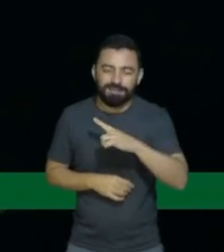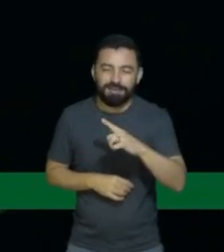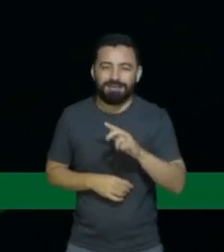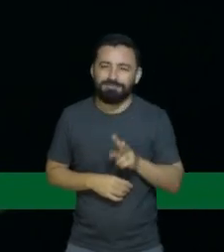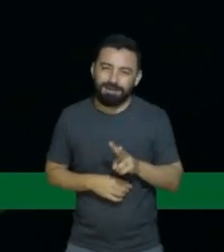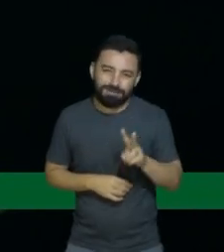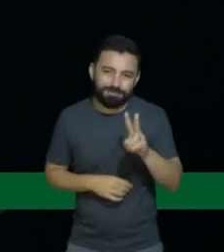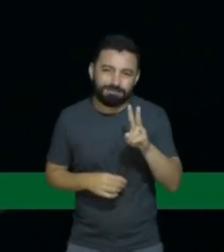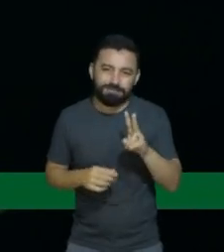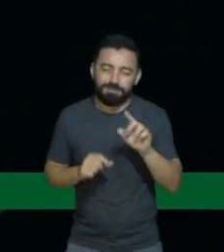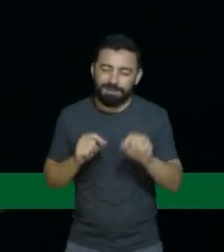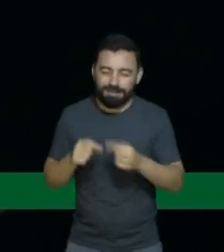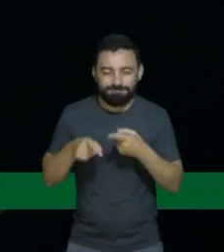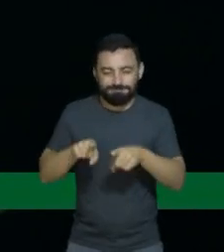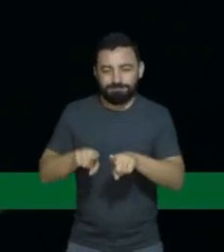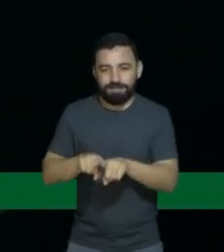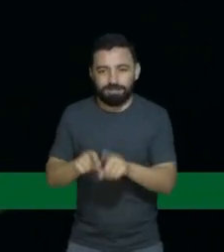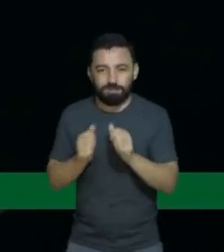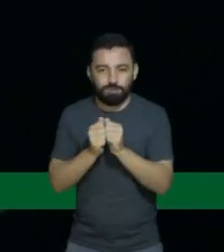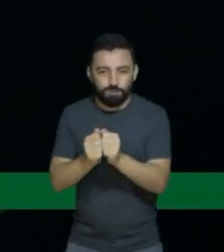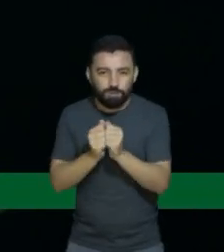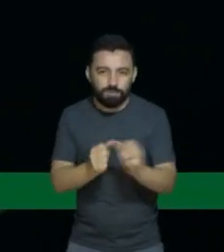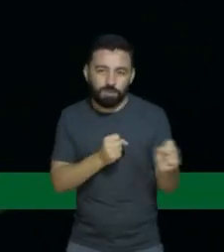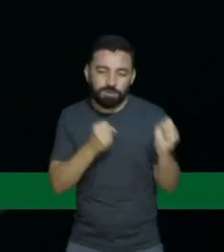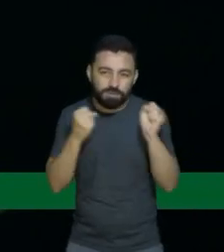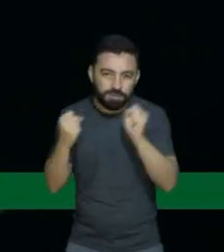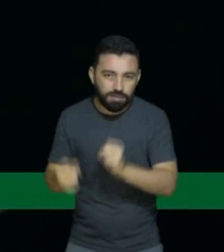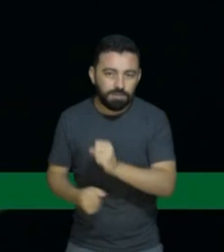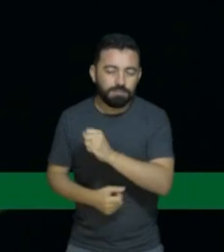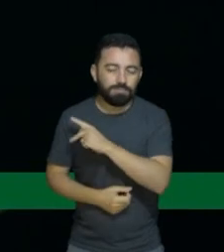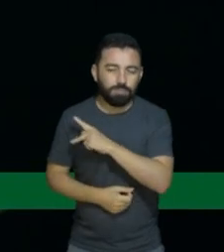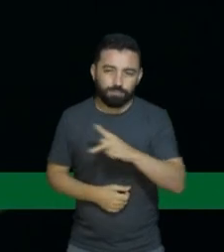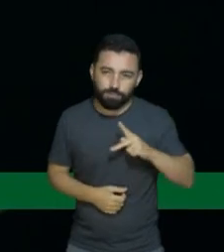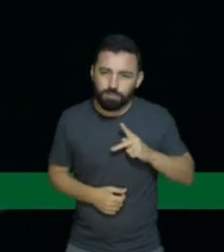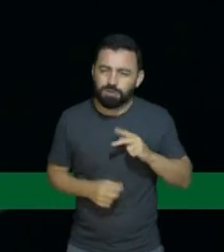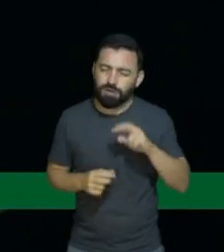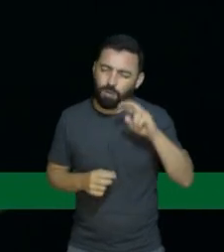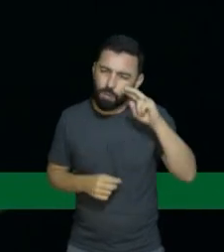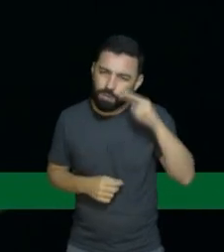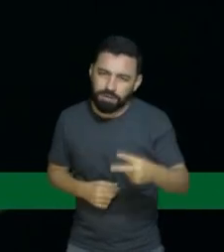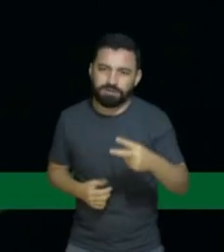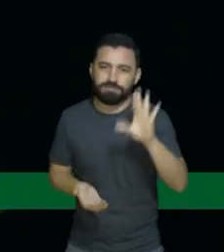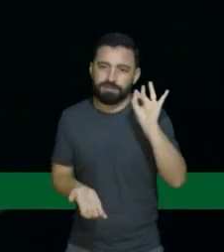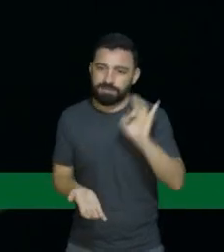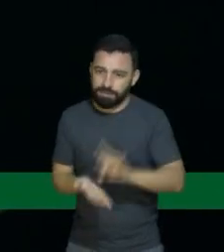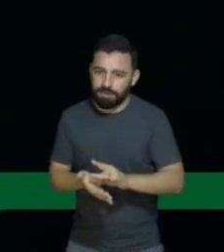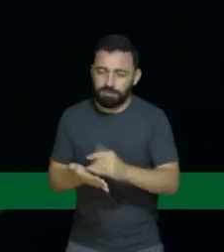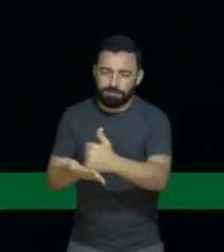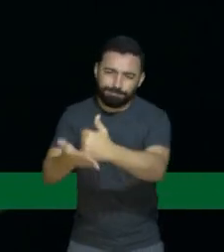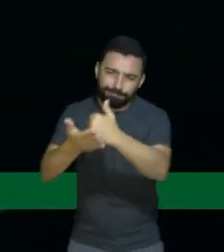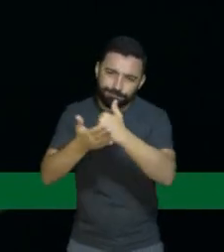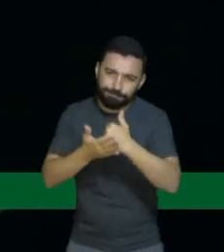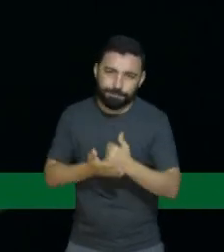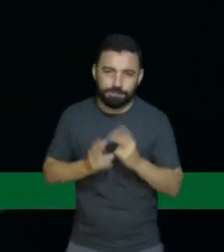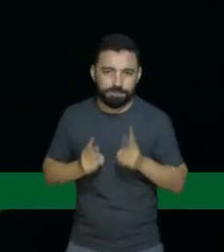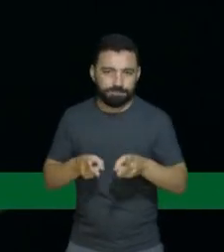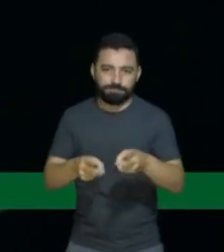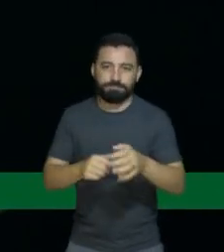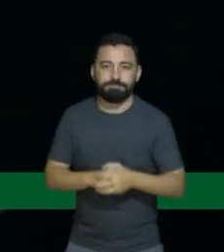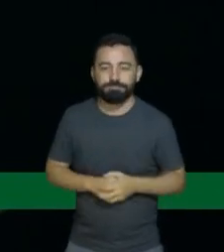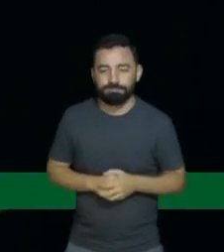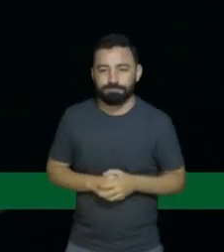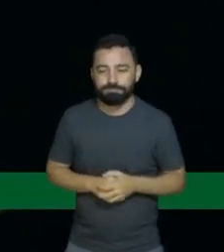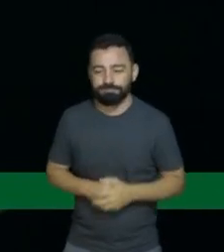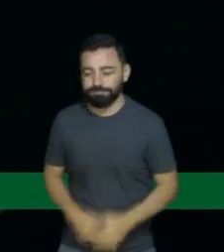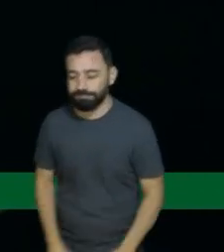é esta parceria com o poder público e reconhecemos todo o apoio recebido temos